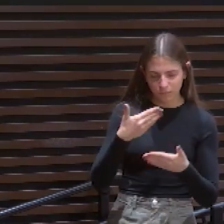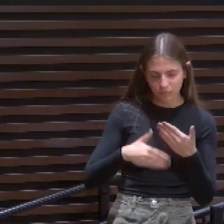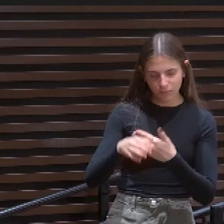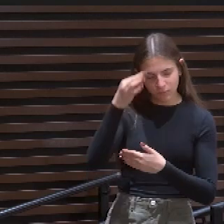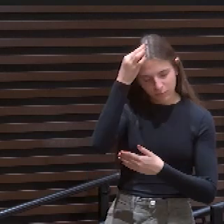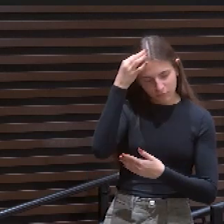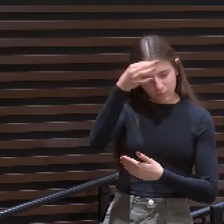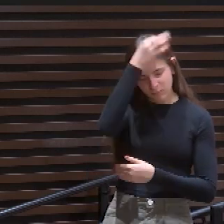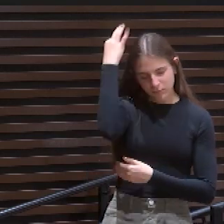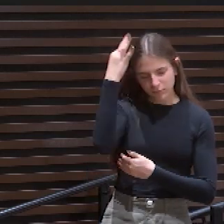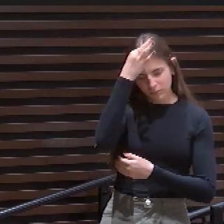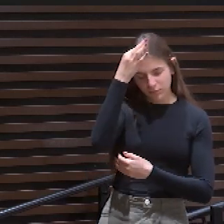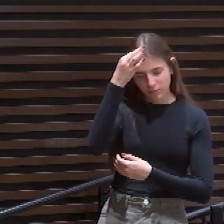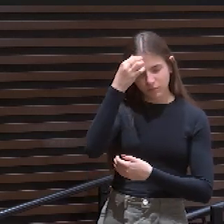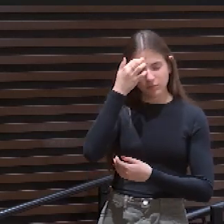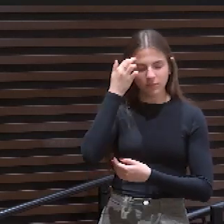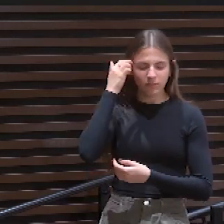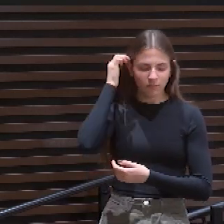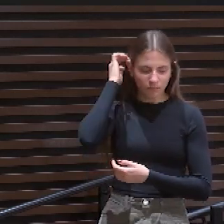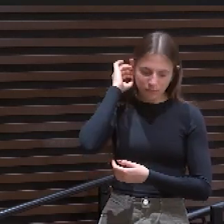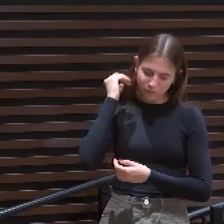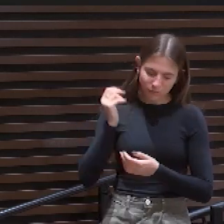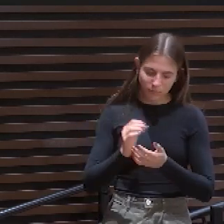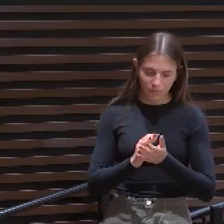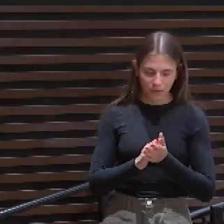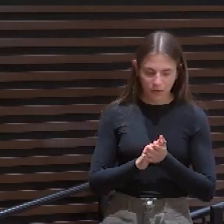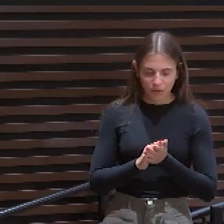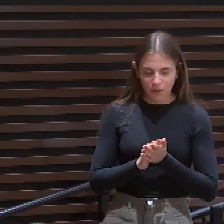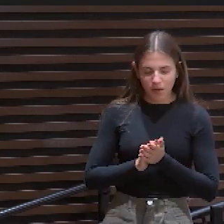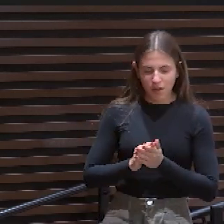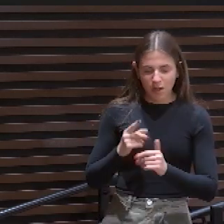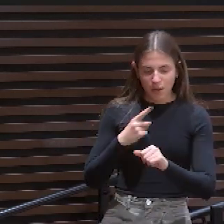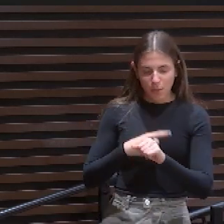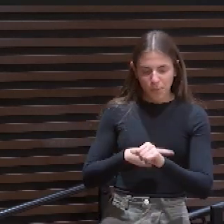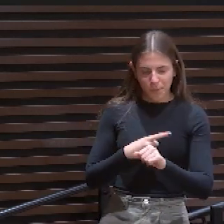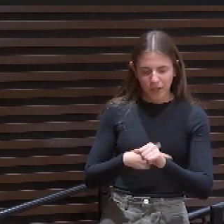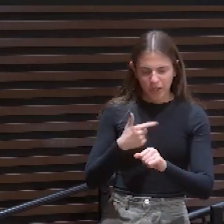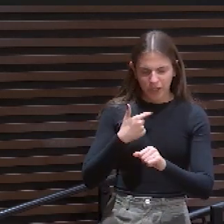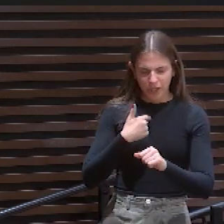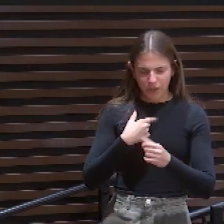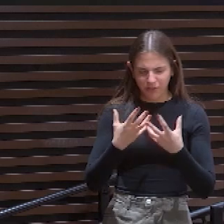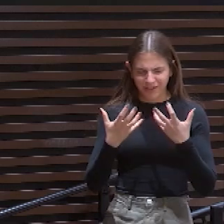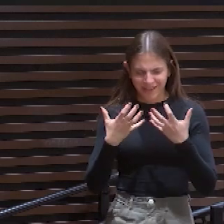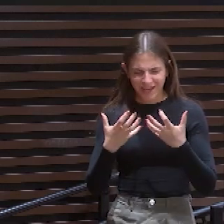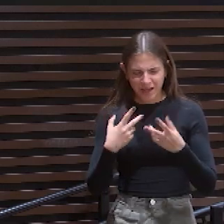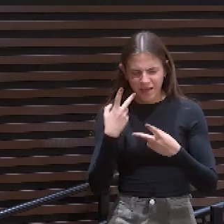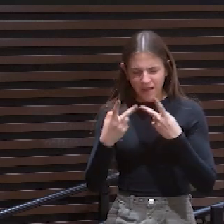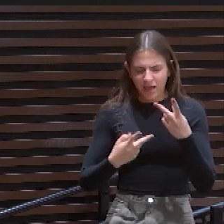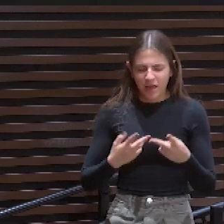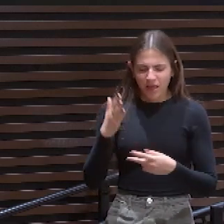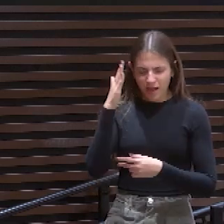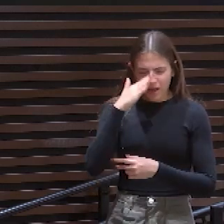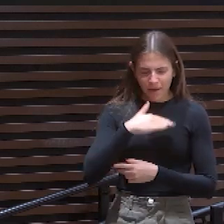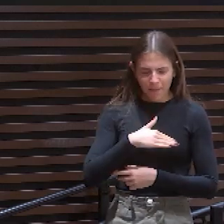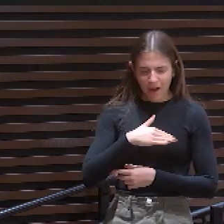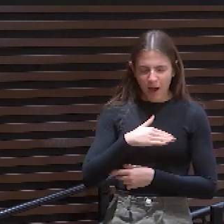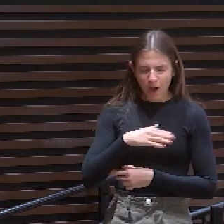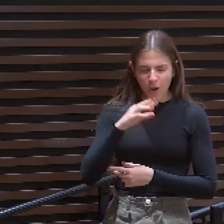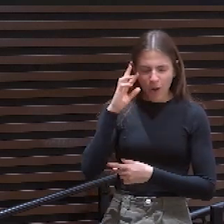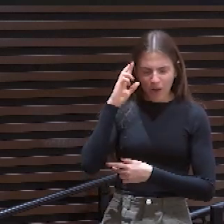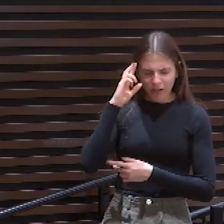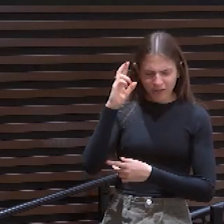Espírito, que toda oportunidade que eu tiver para falar mal de alguém, Senhor, eu mude essa